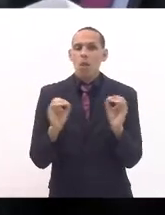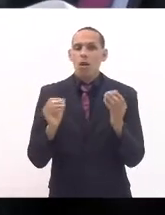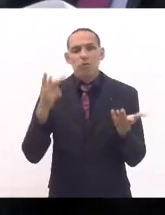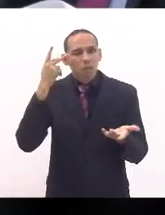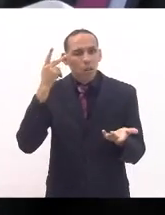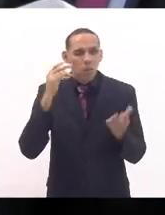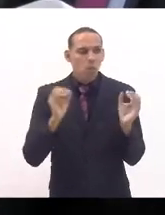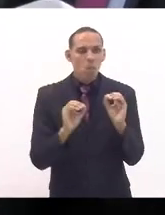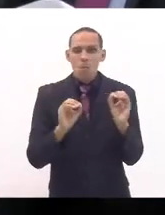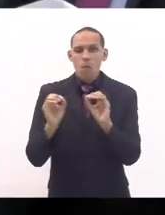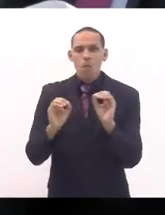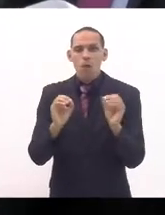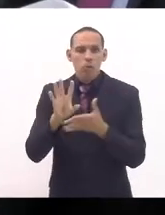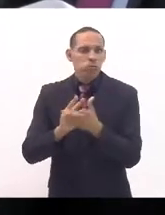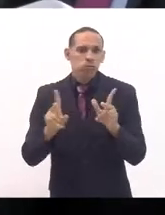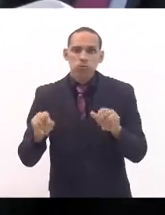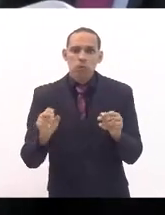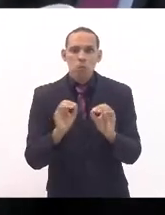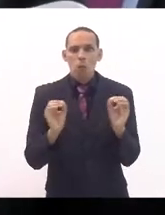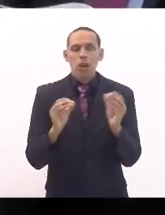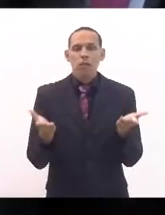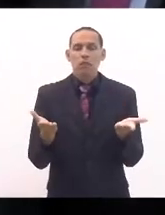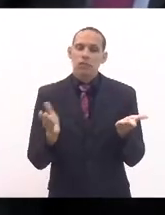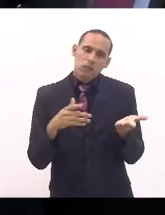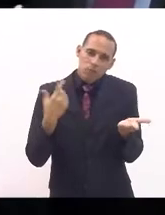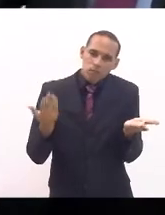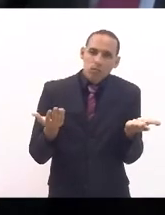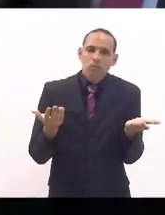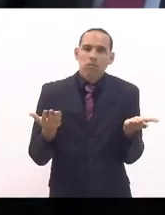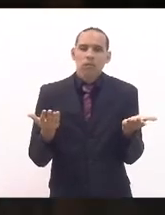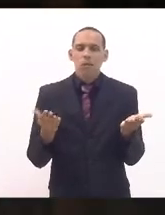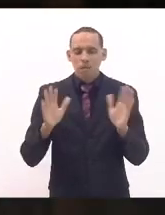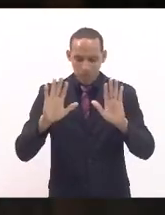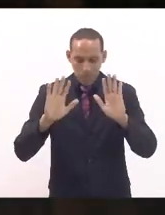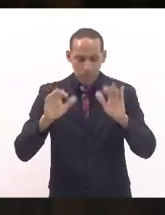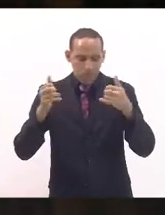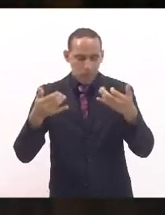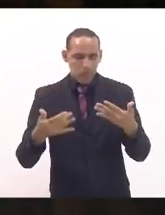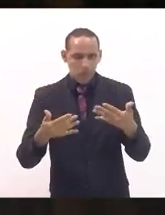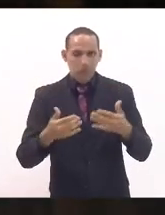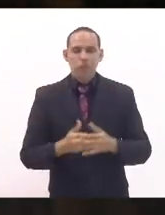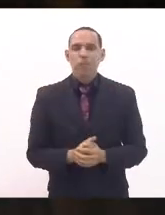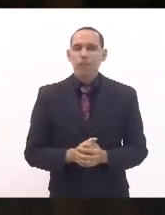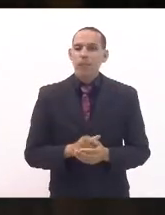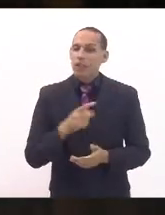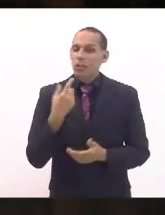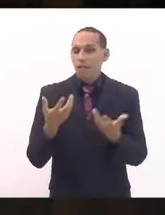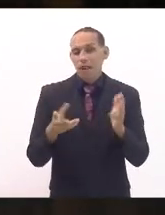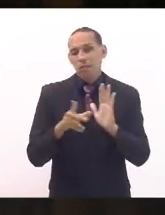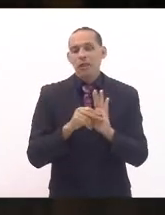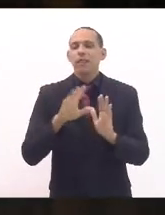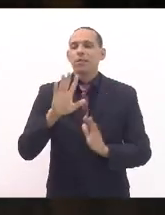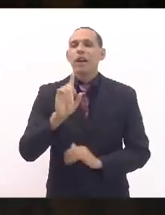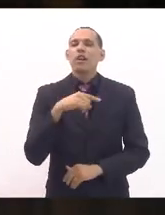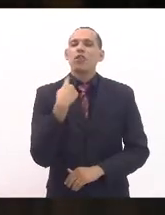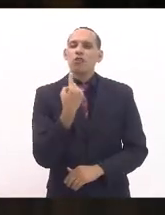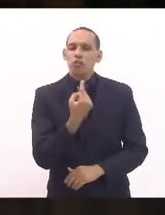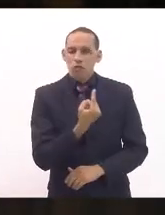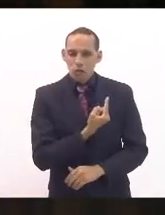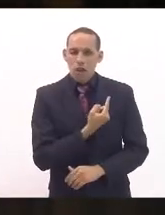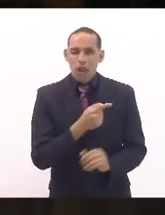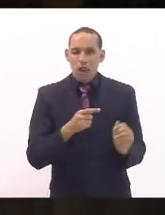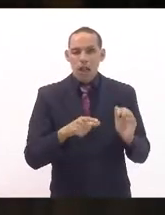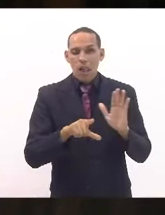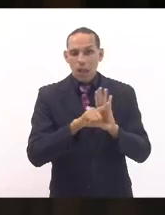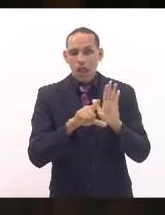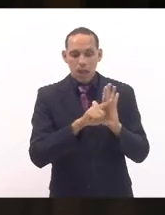Paulo? E por isso que a gente fez questão... Deixa eu te dizer, Luiz. De emendar... Aí nós só vamos só ter o número da lei,